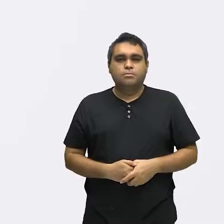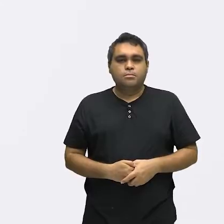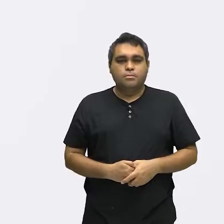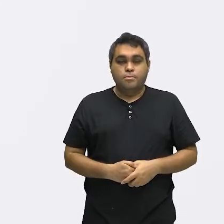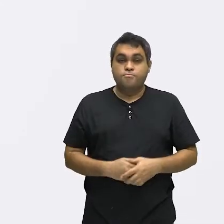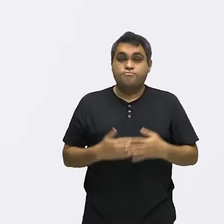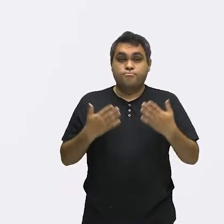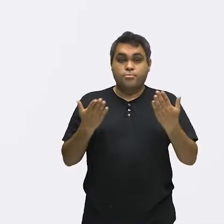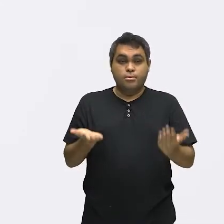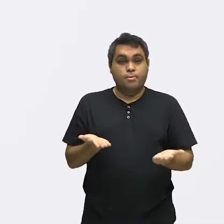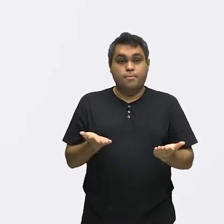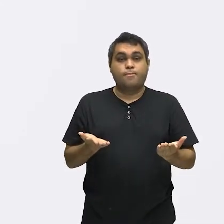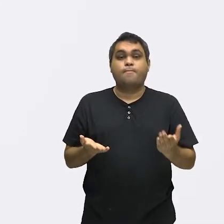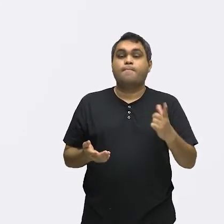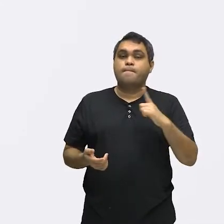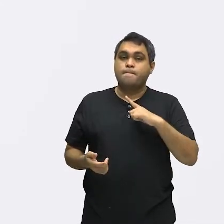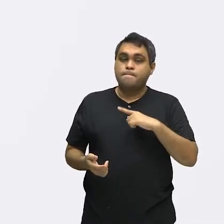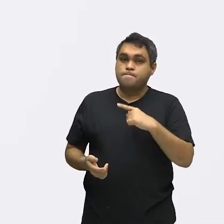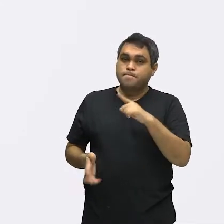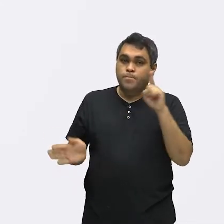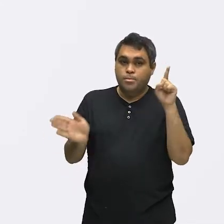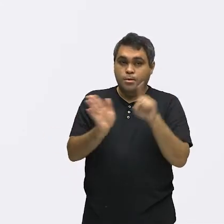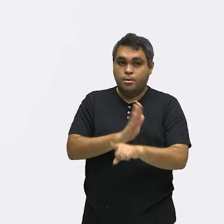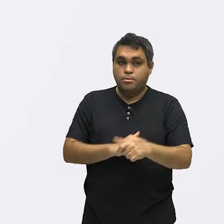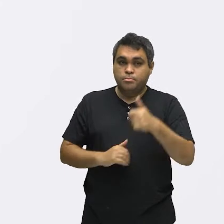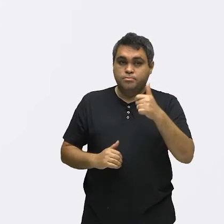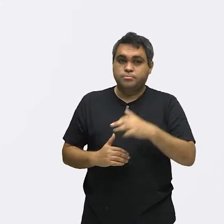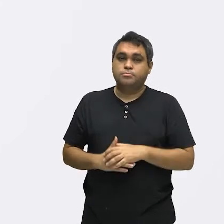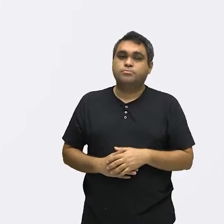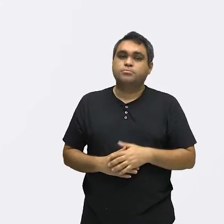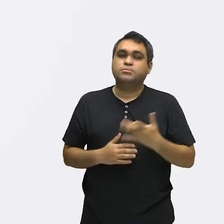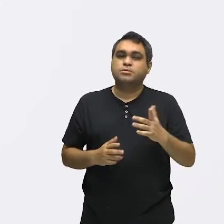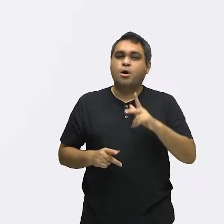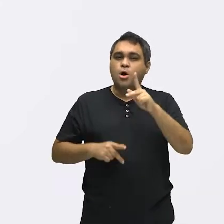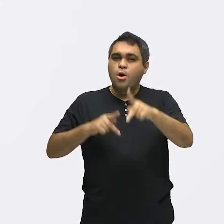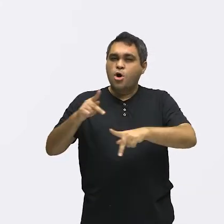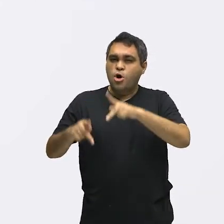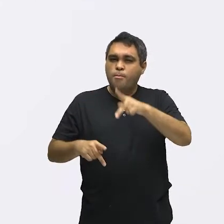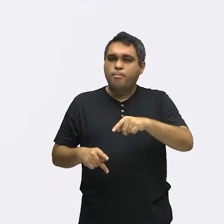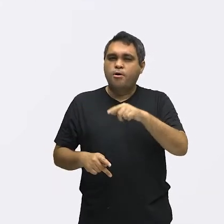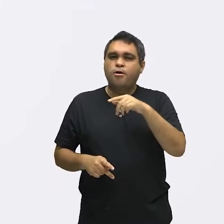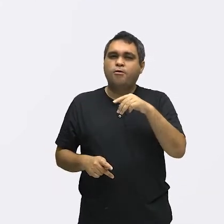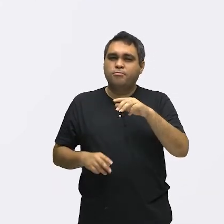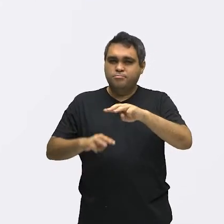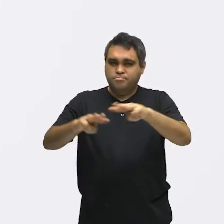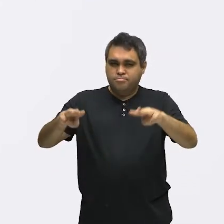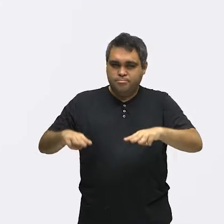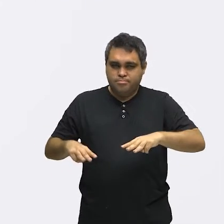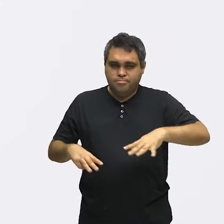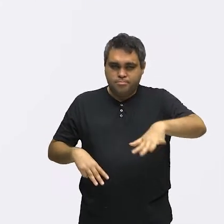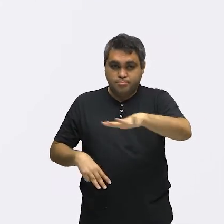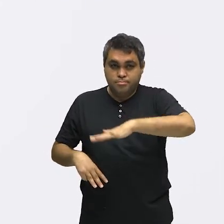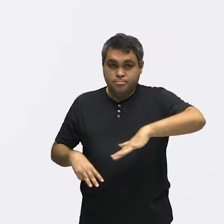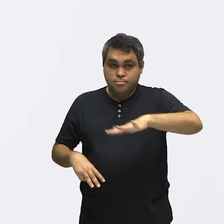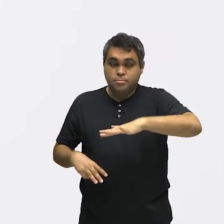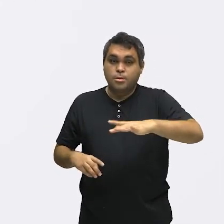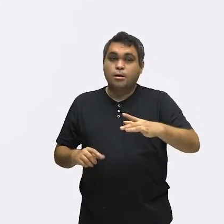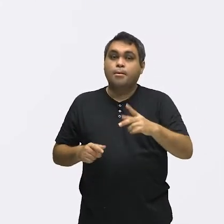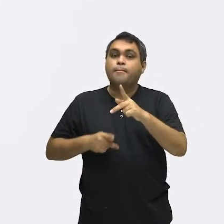Muito bem, então a gente tem aqui a primeira questão. Um dos povos que habitaram a Mesopotâmia na